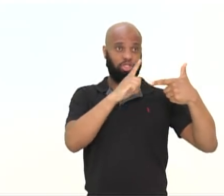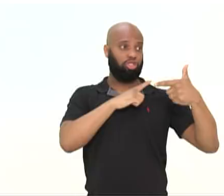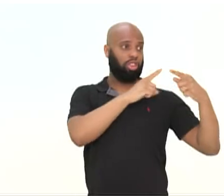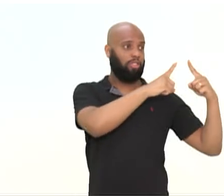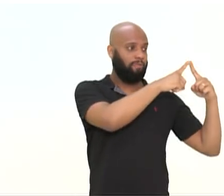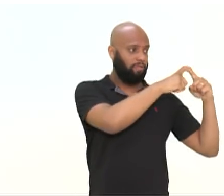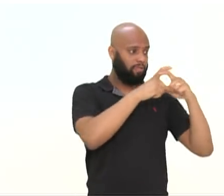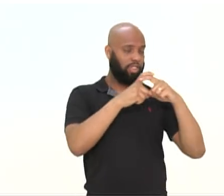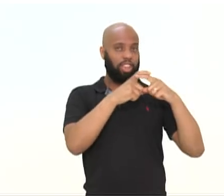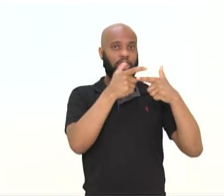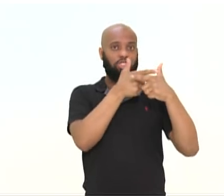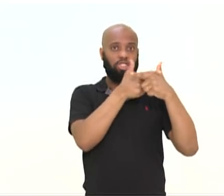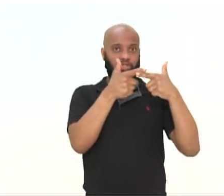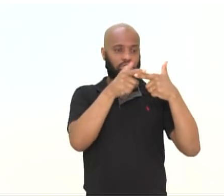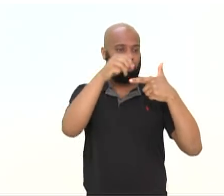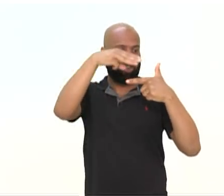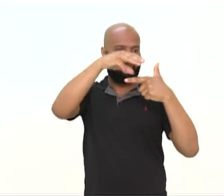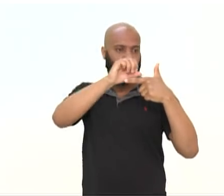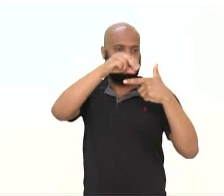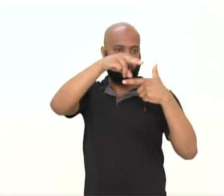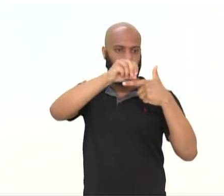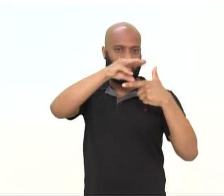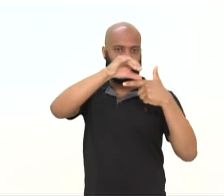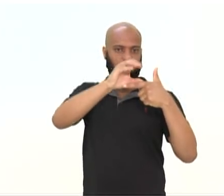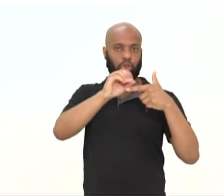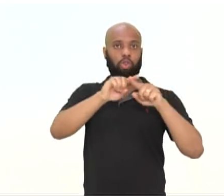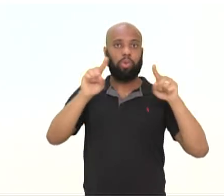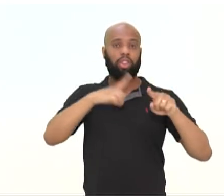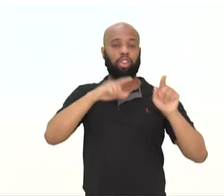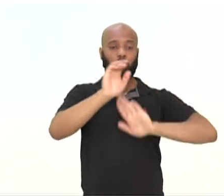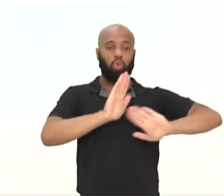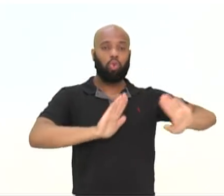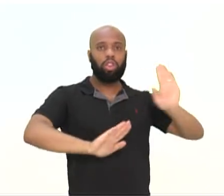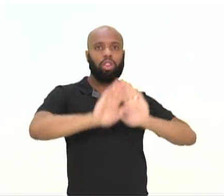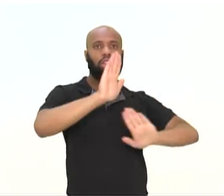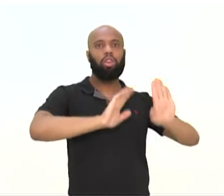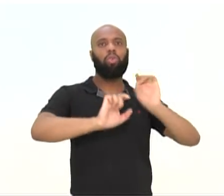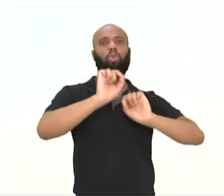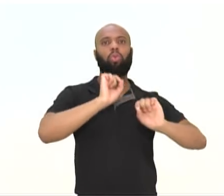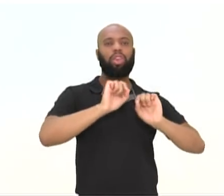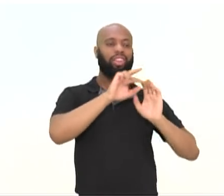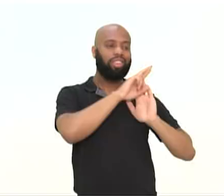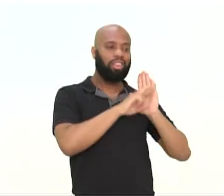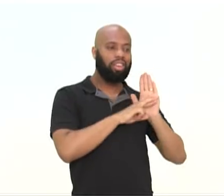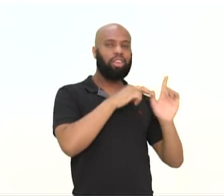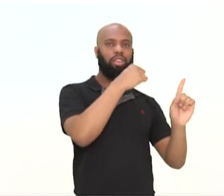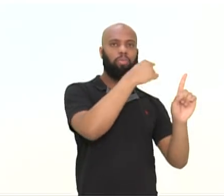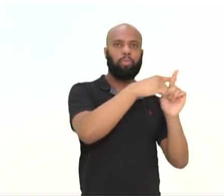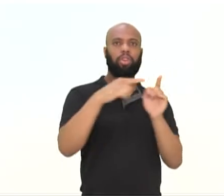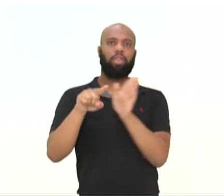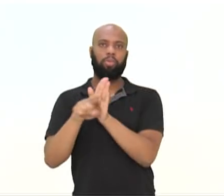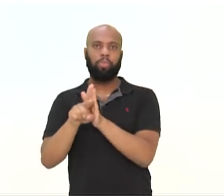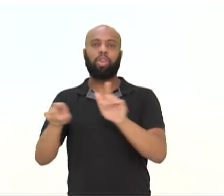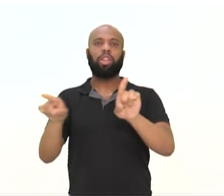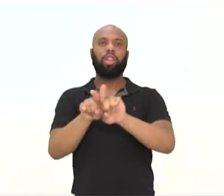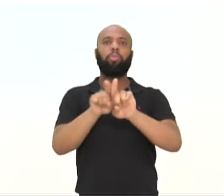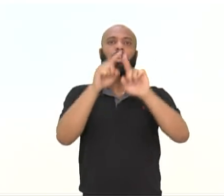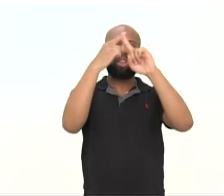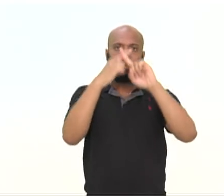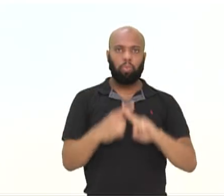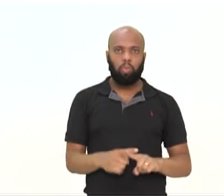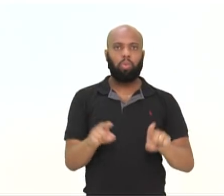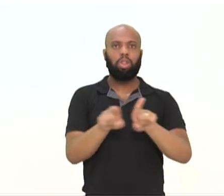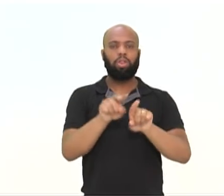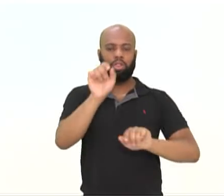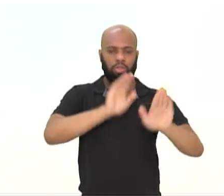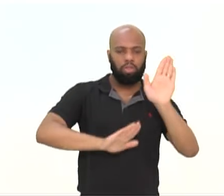tá? Veja, você tem que cuidar com regra de sinal, tem que cuidar com a tabuada, tem que cuidar ali